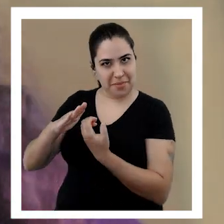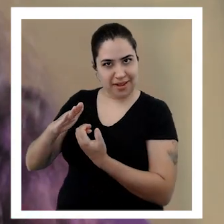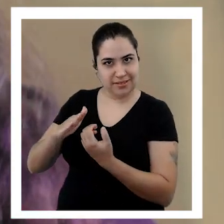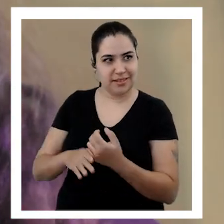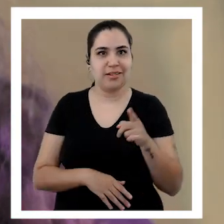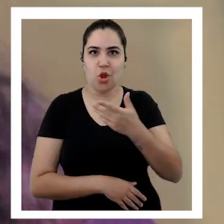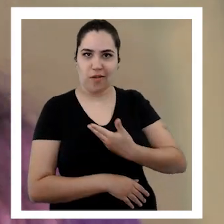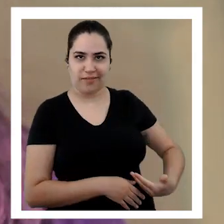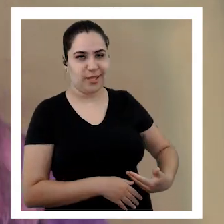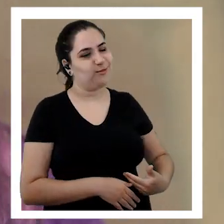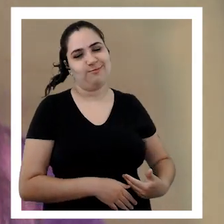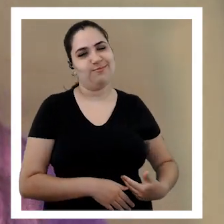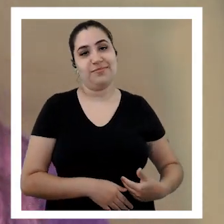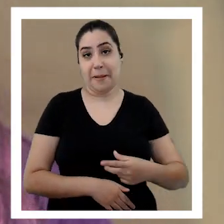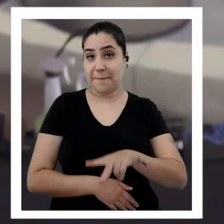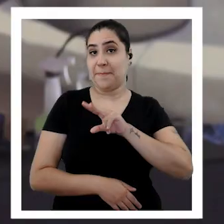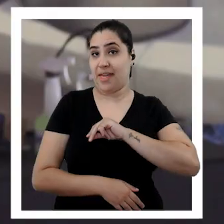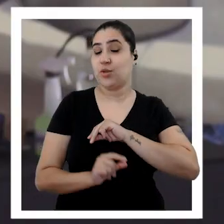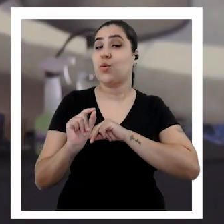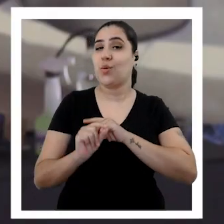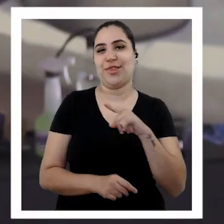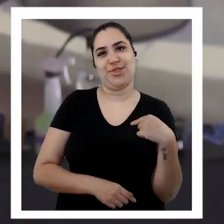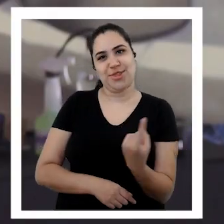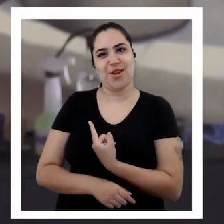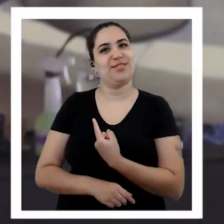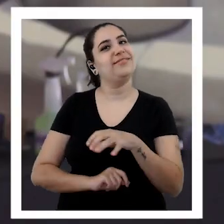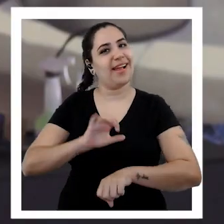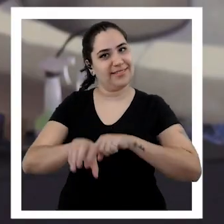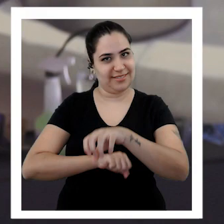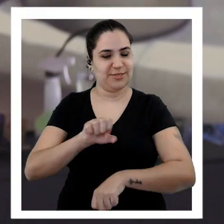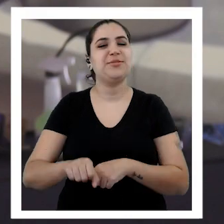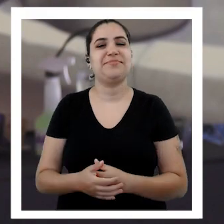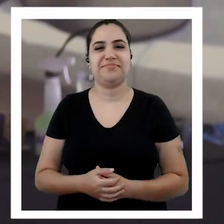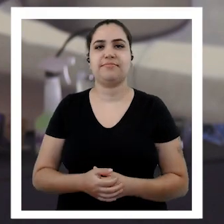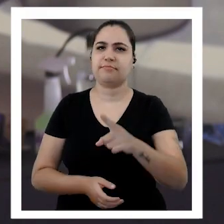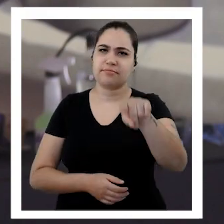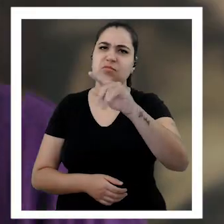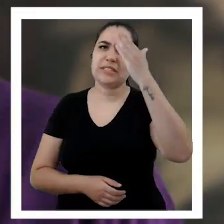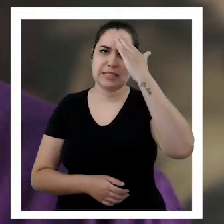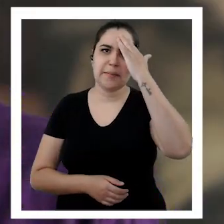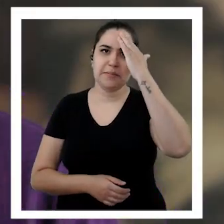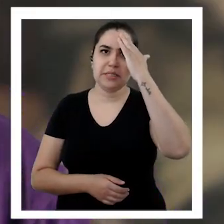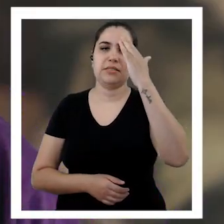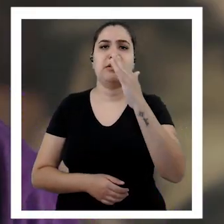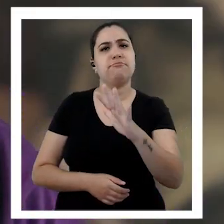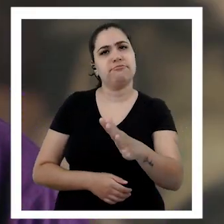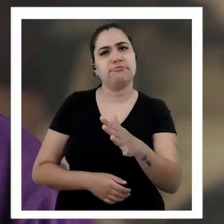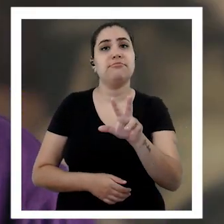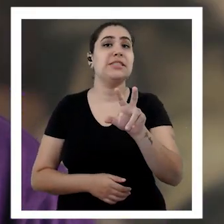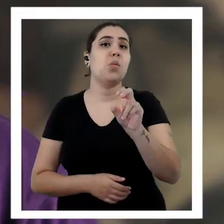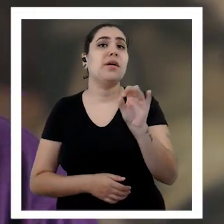não é das empresas e nem dos governos. O mérito é nosso, dos catadores. Vocês sabiam